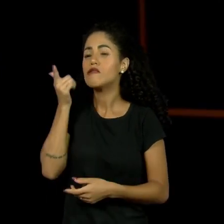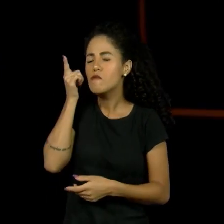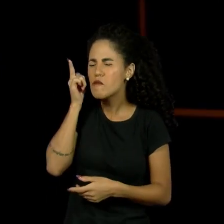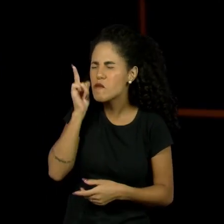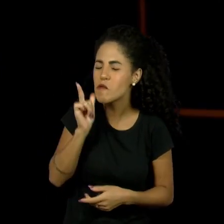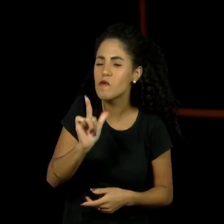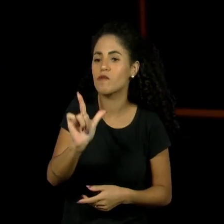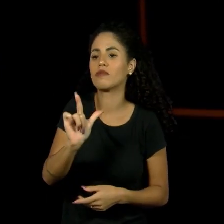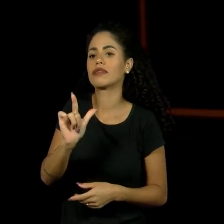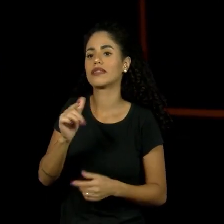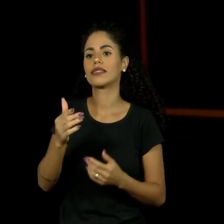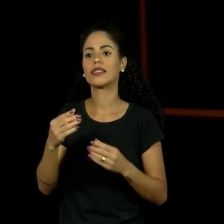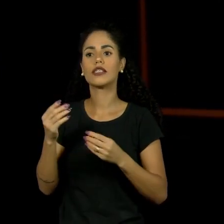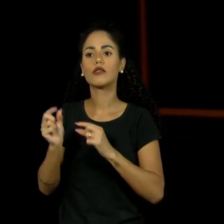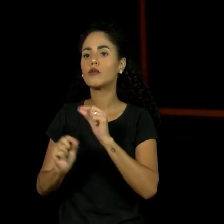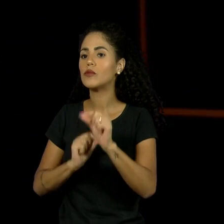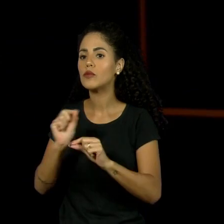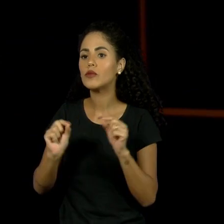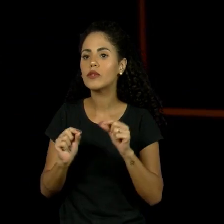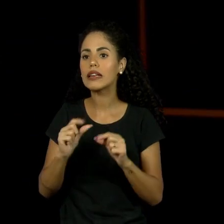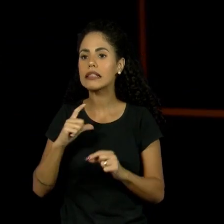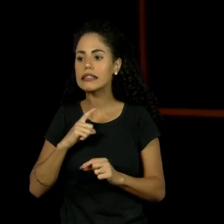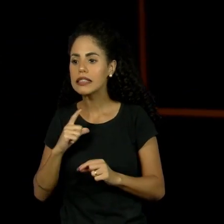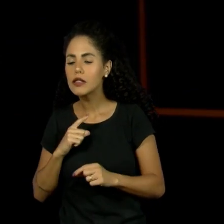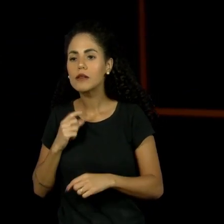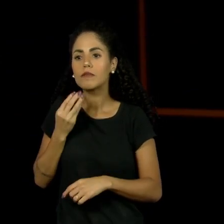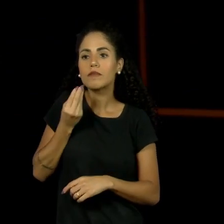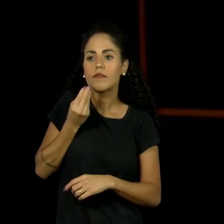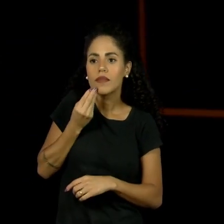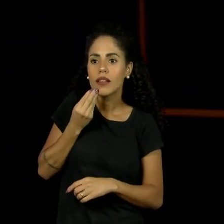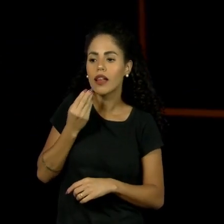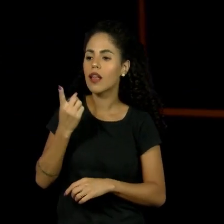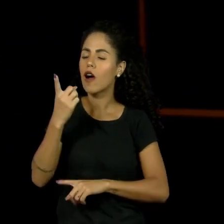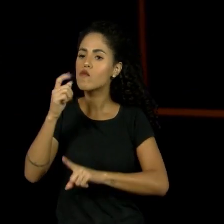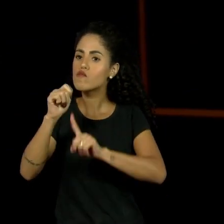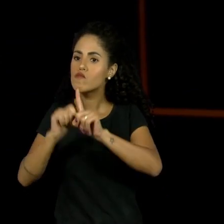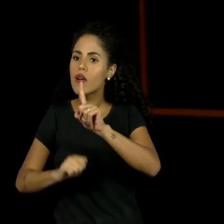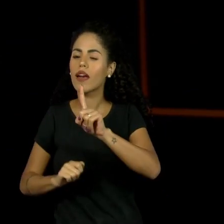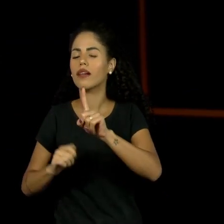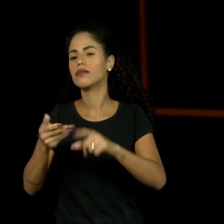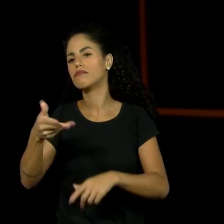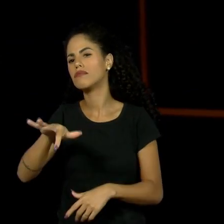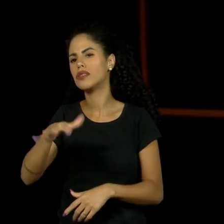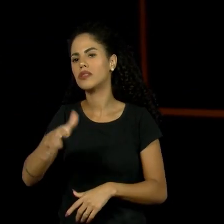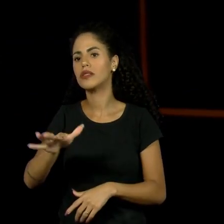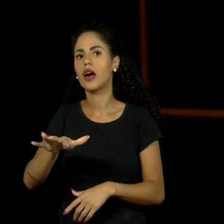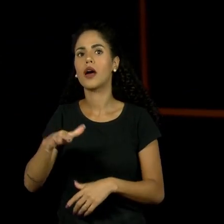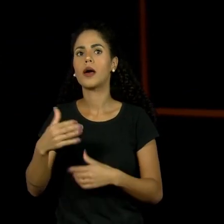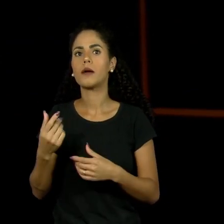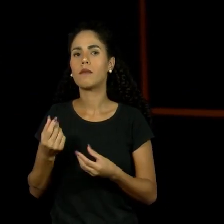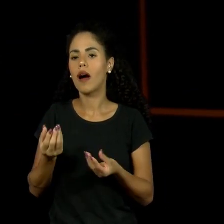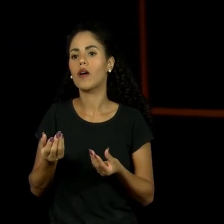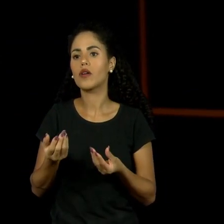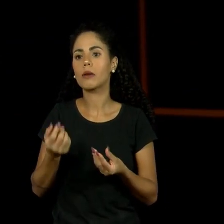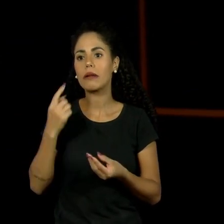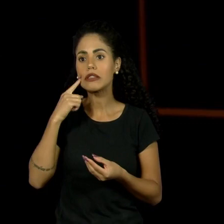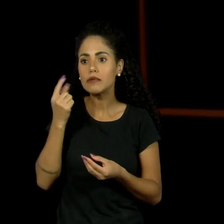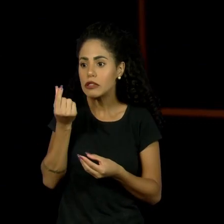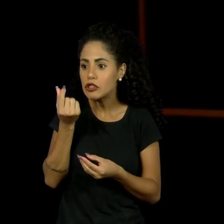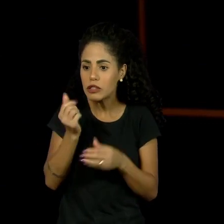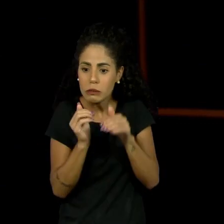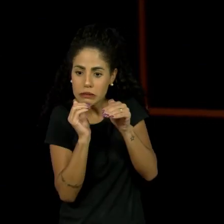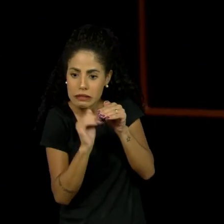conseguindo juntar uma coisinha para passar um mês sem estar completamente na dureza,